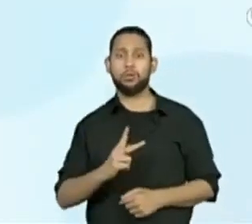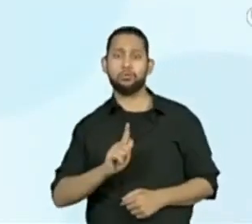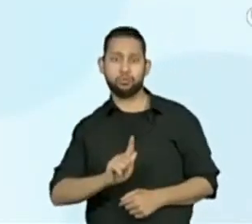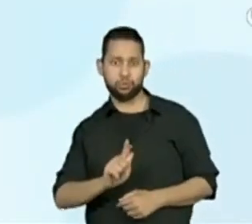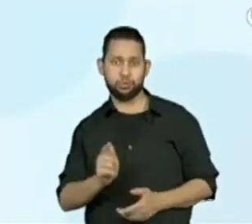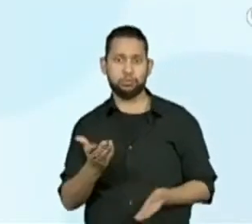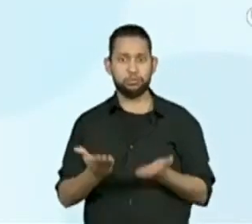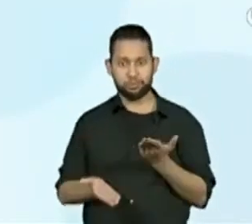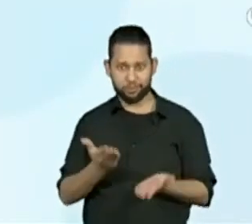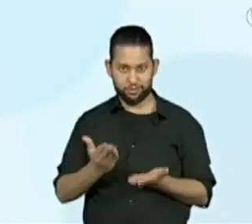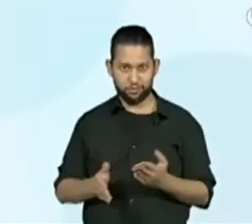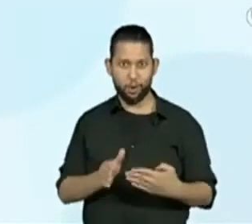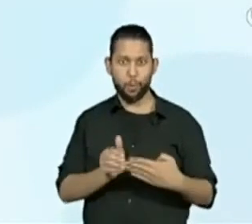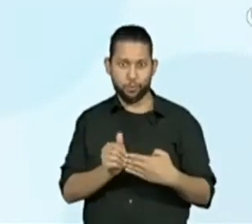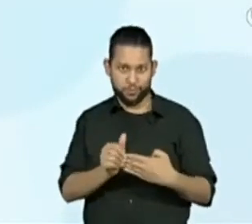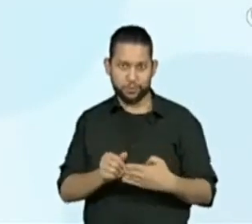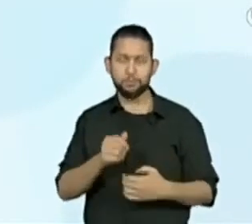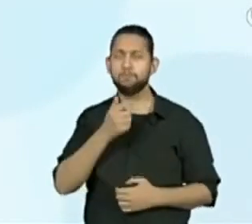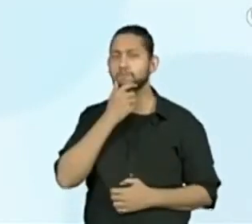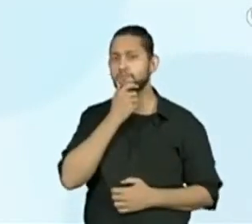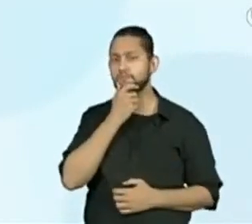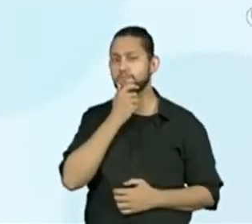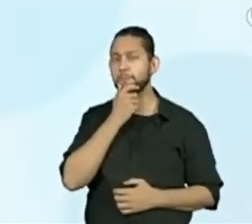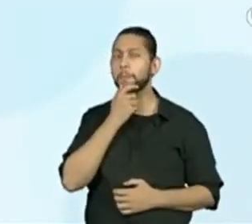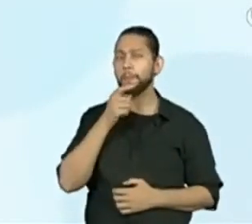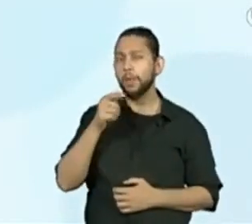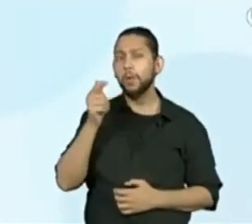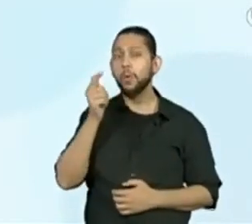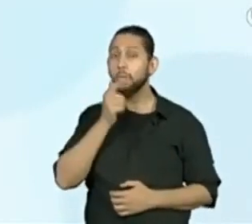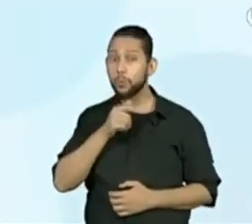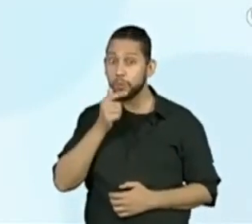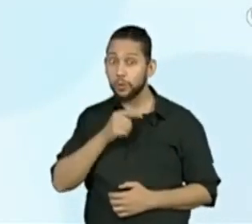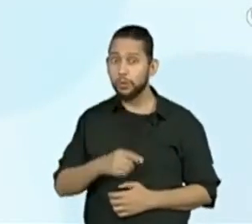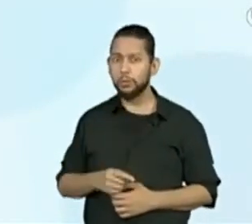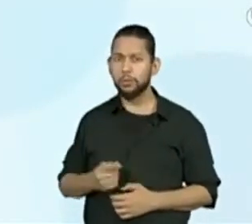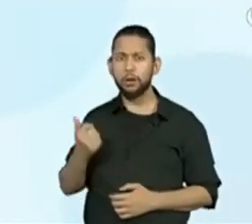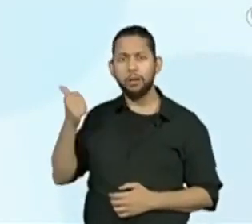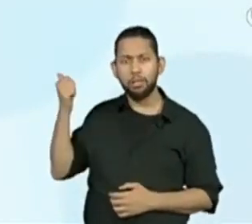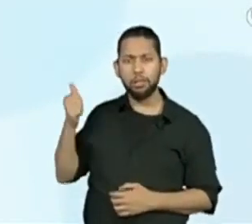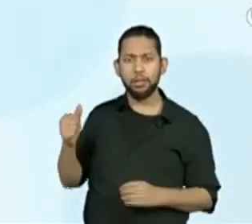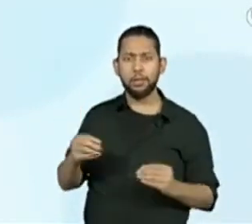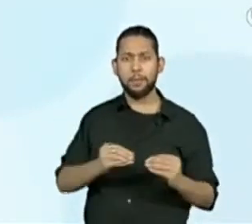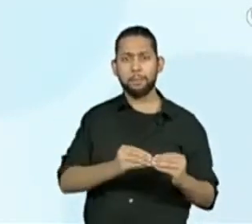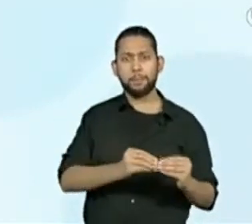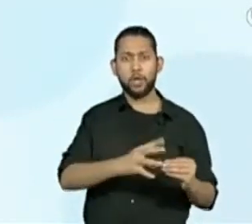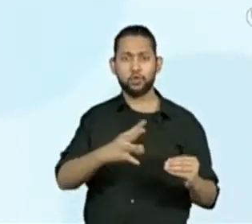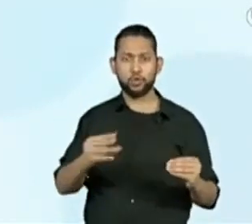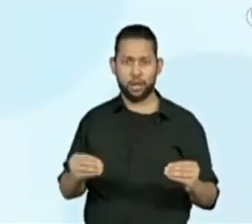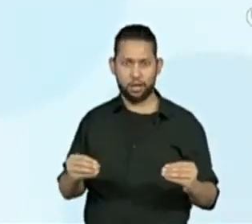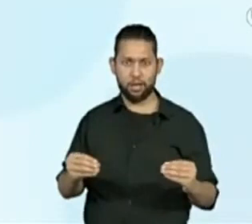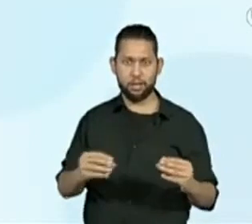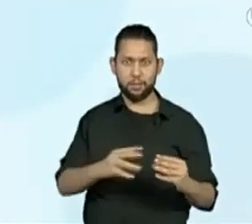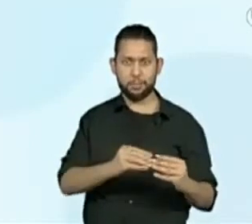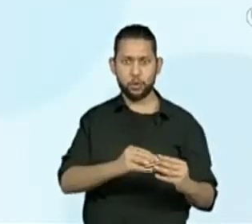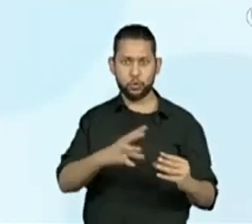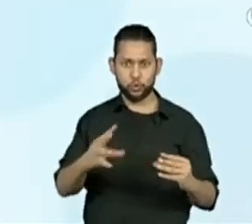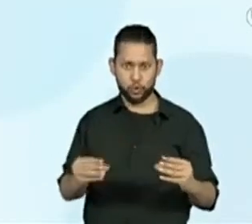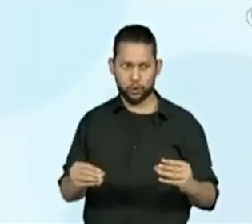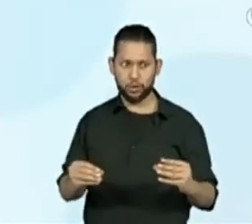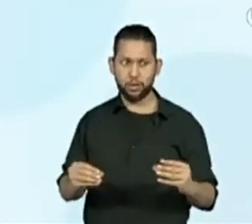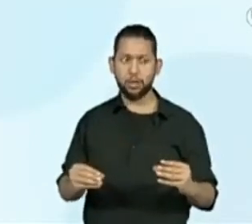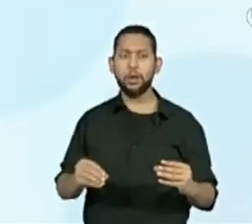a gente consegue fazer isso com 1 kg de berinjela vamos olhar aqui ó